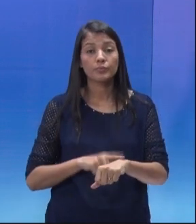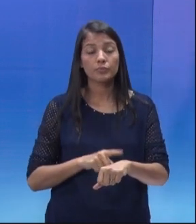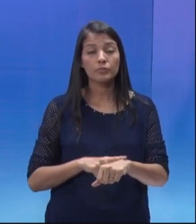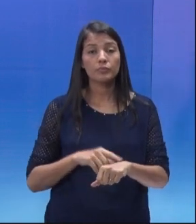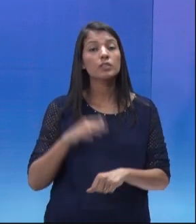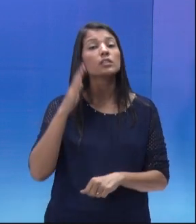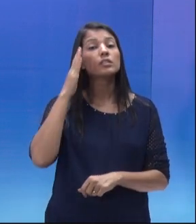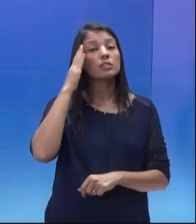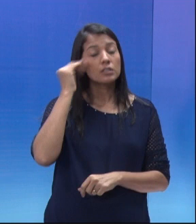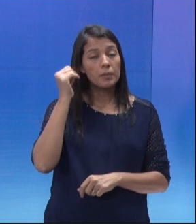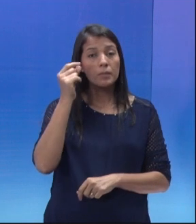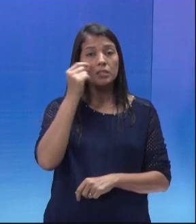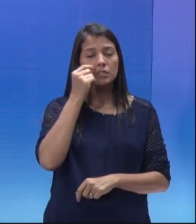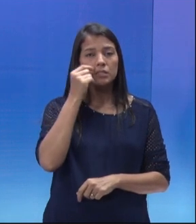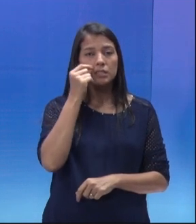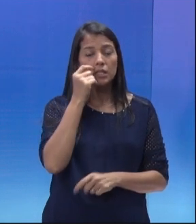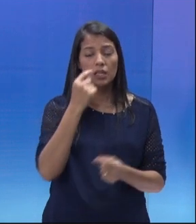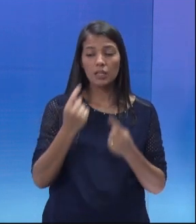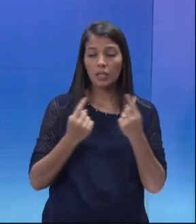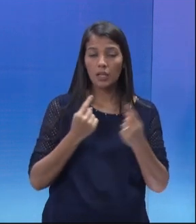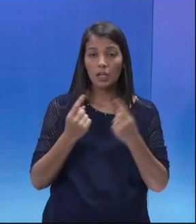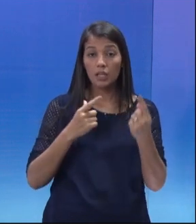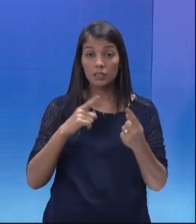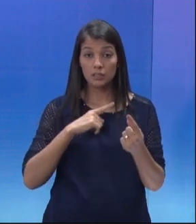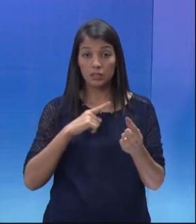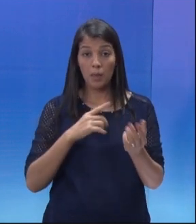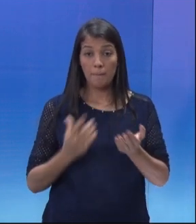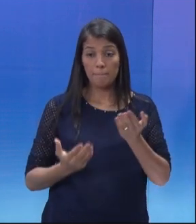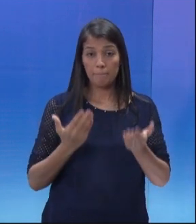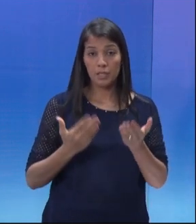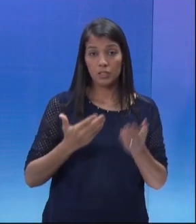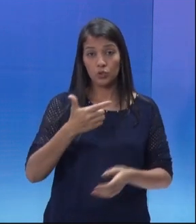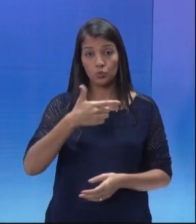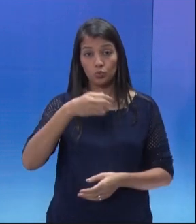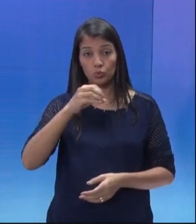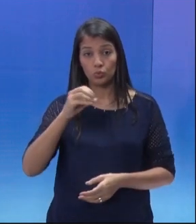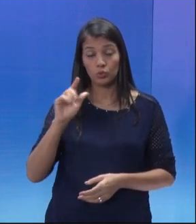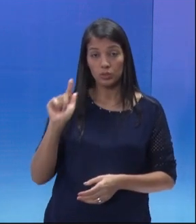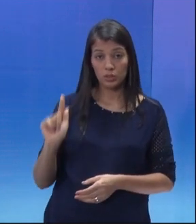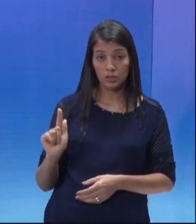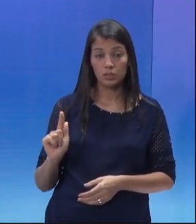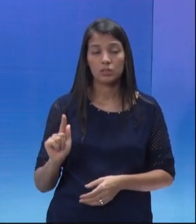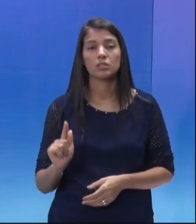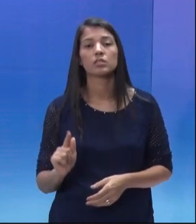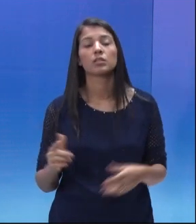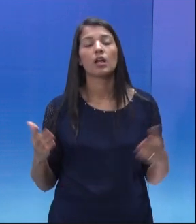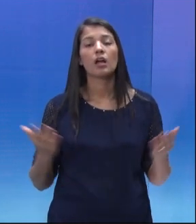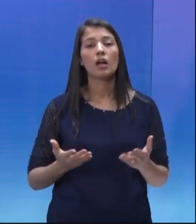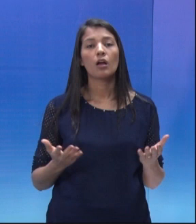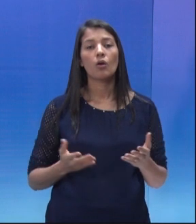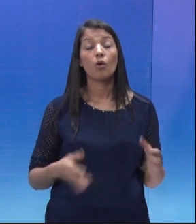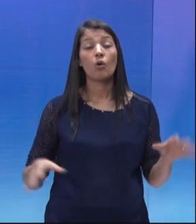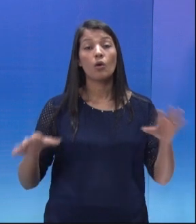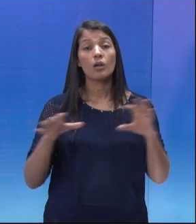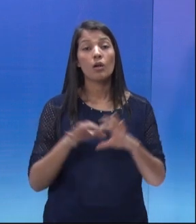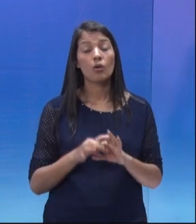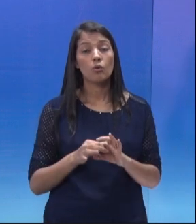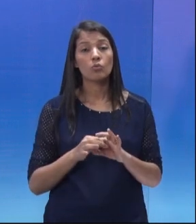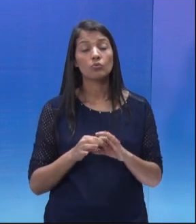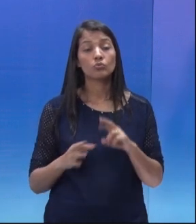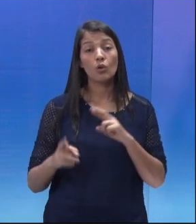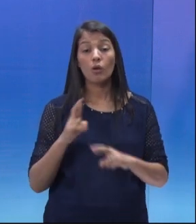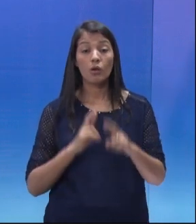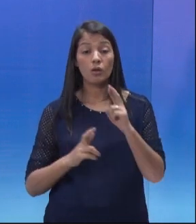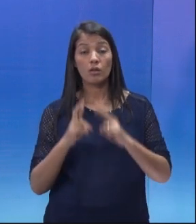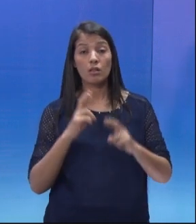gramas e que a unidade de medida da DL50 é em quilos, ou seja, a relação de 200 gramas para 1 quilo, que